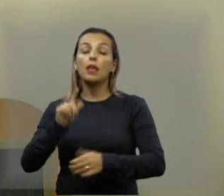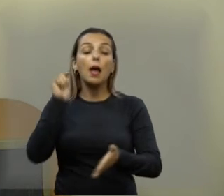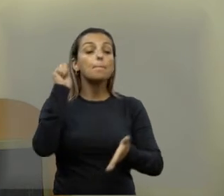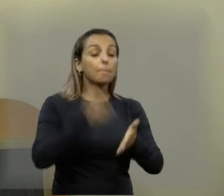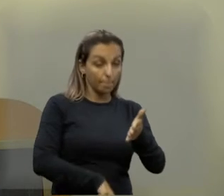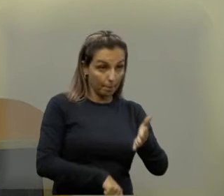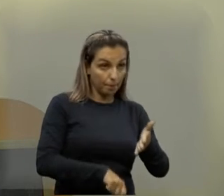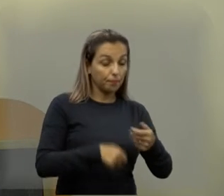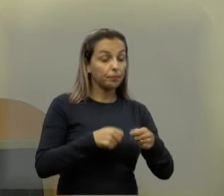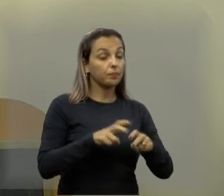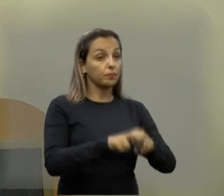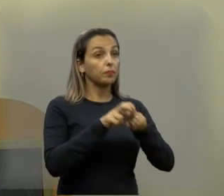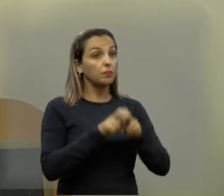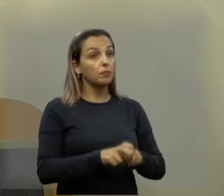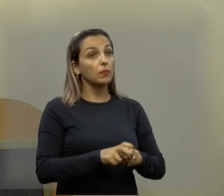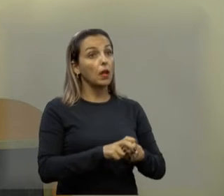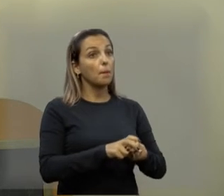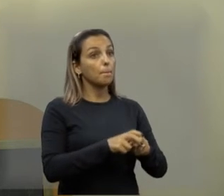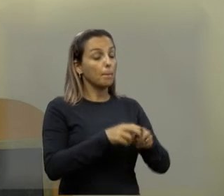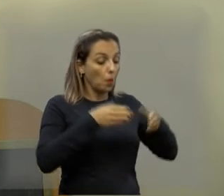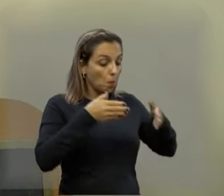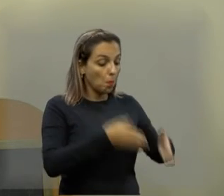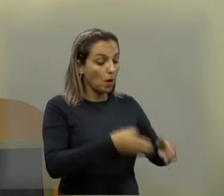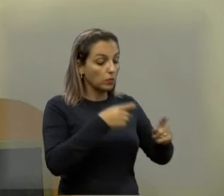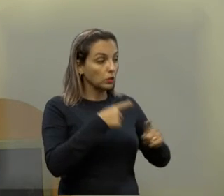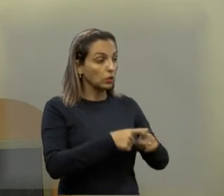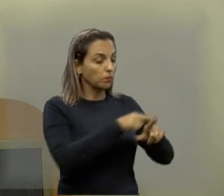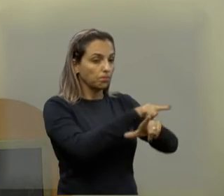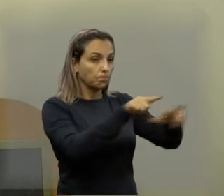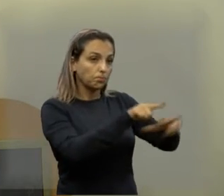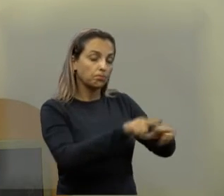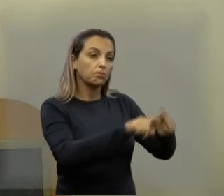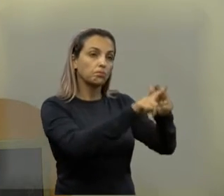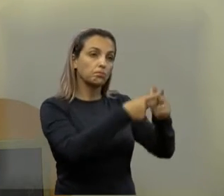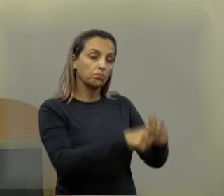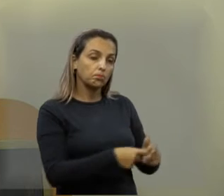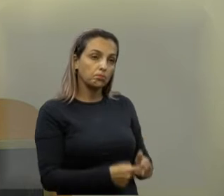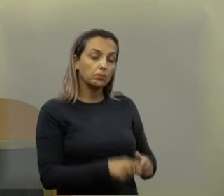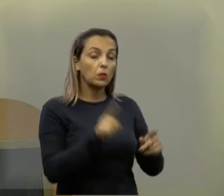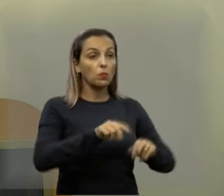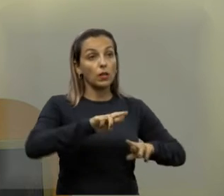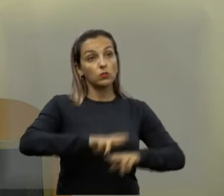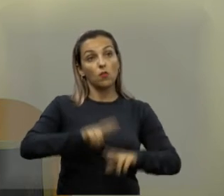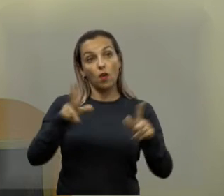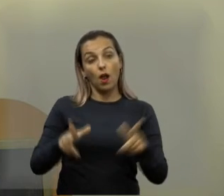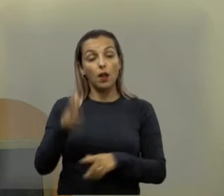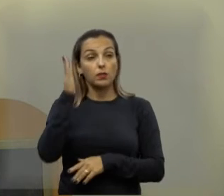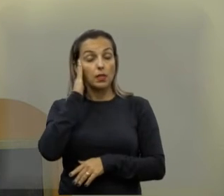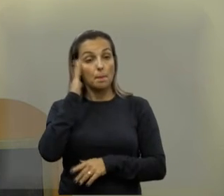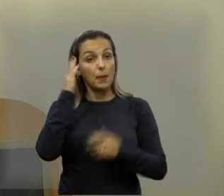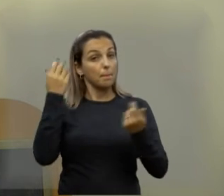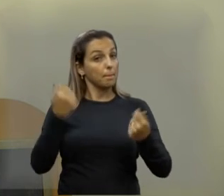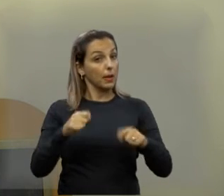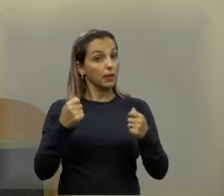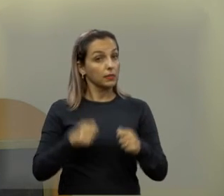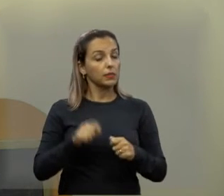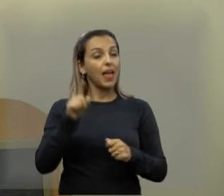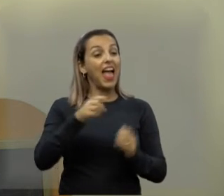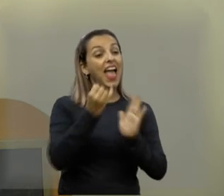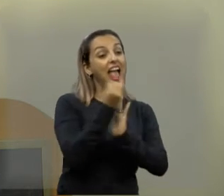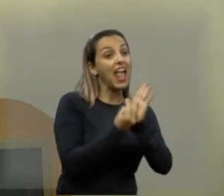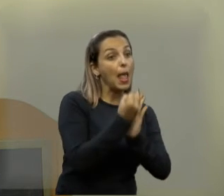no cemitério então nós temos sabe essa diferença que é brutal no julgamento de esse procedimento né não estamos falando